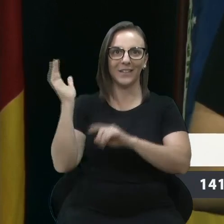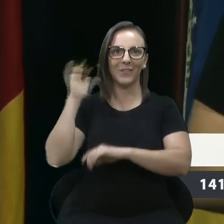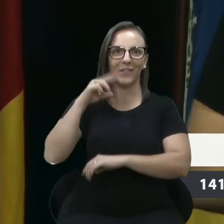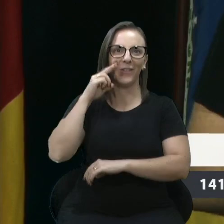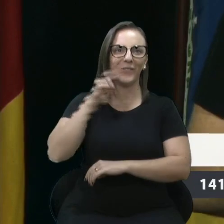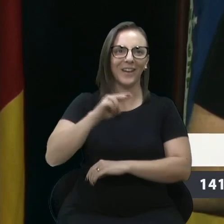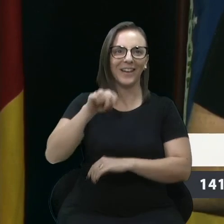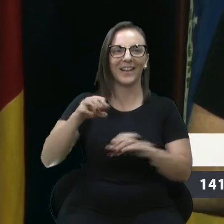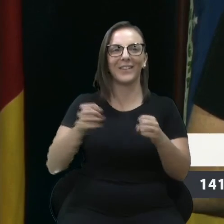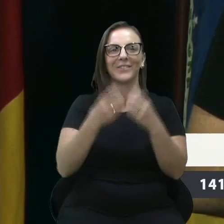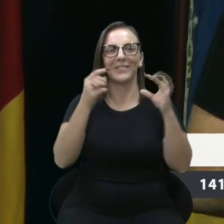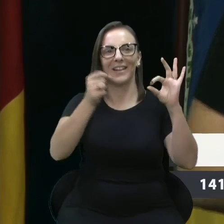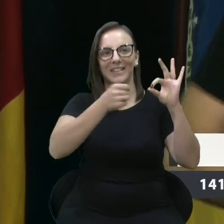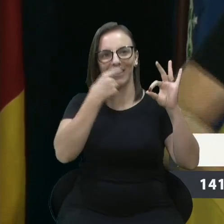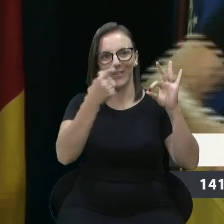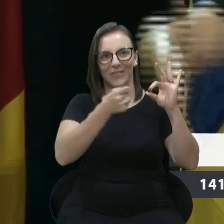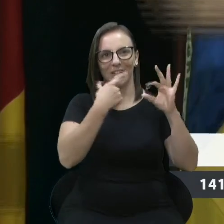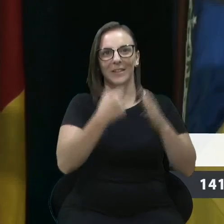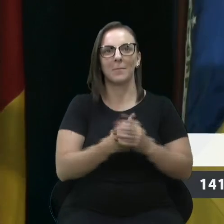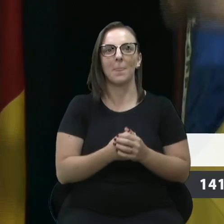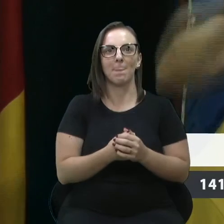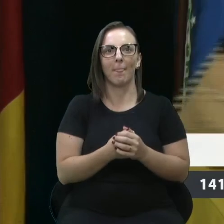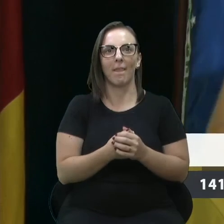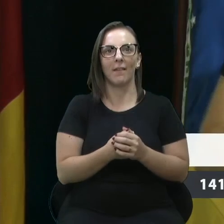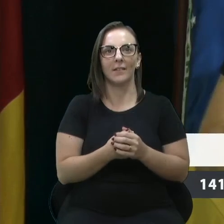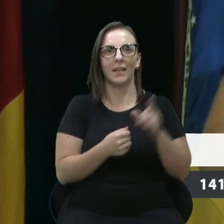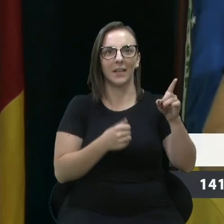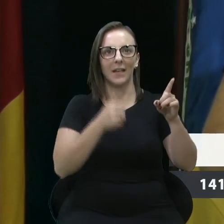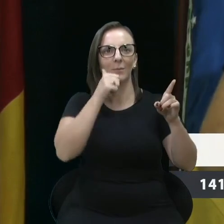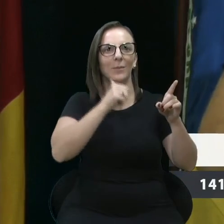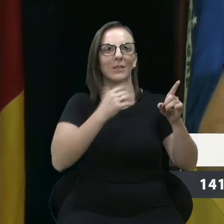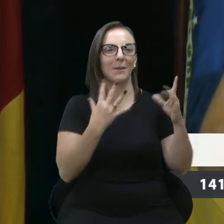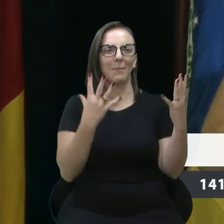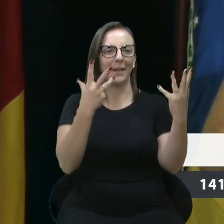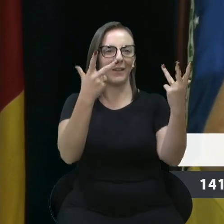da Uva, então é aquela moça maravilhosa lá do